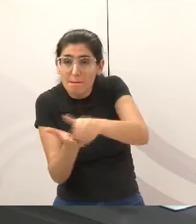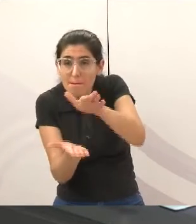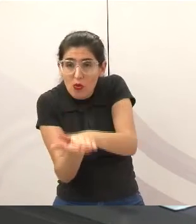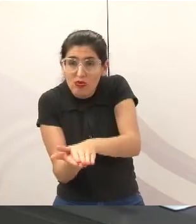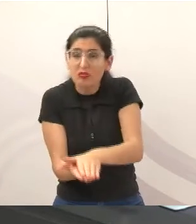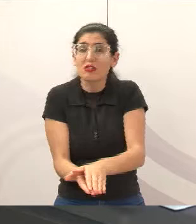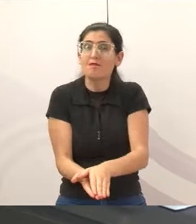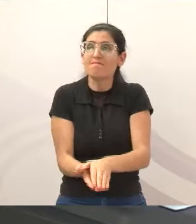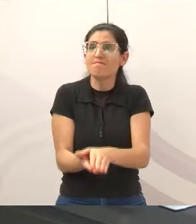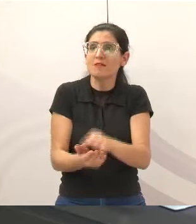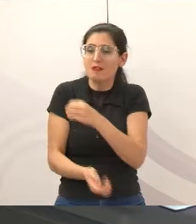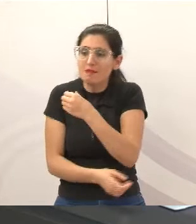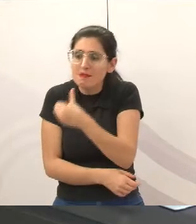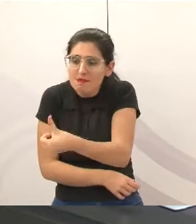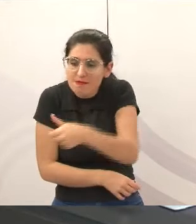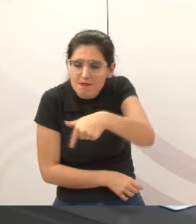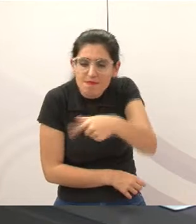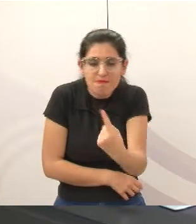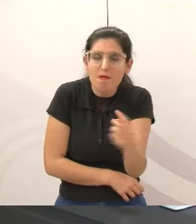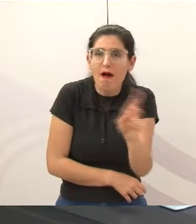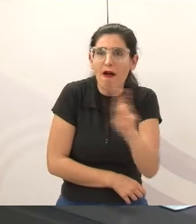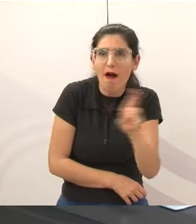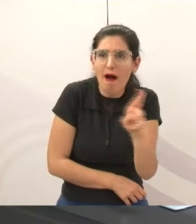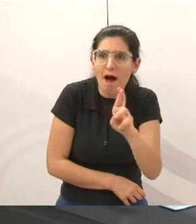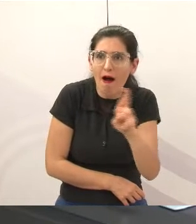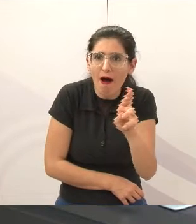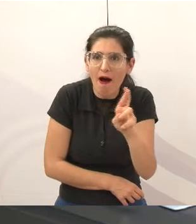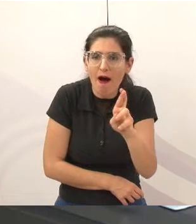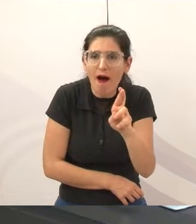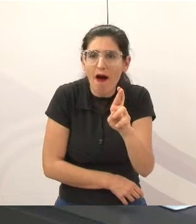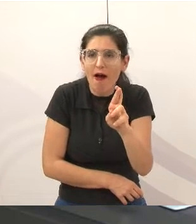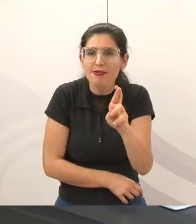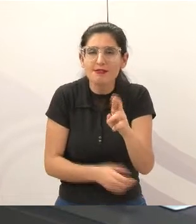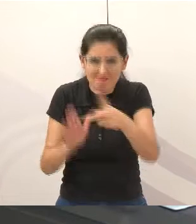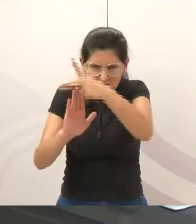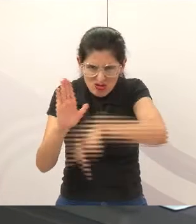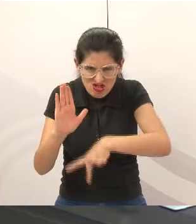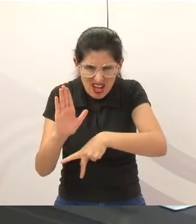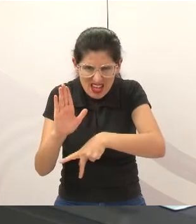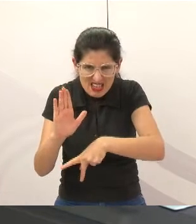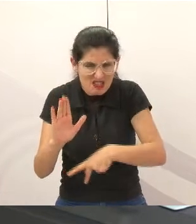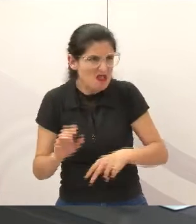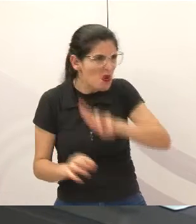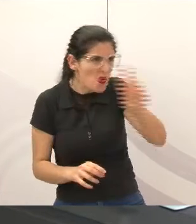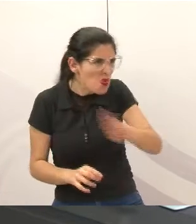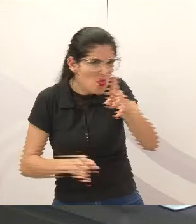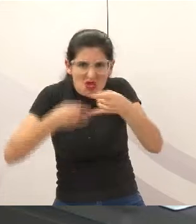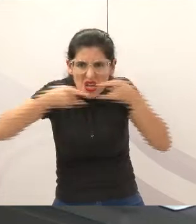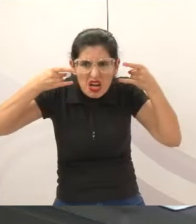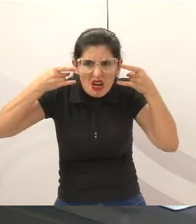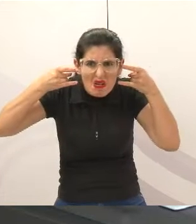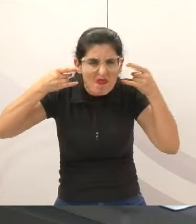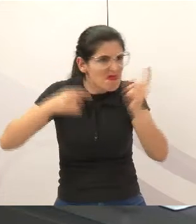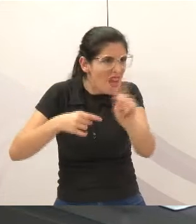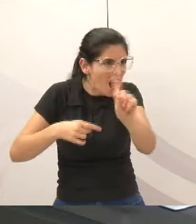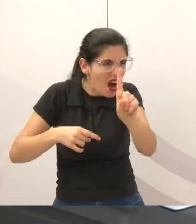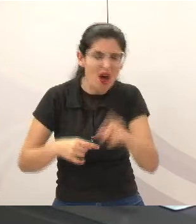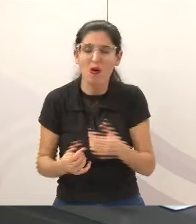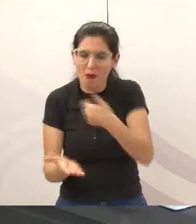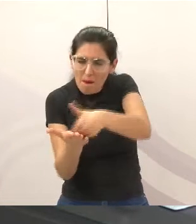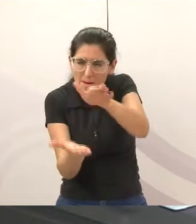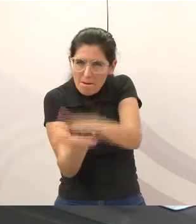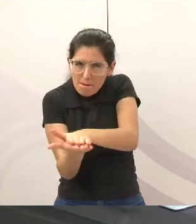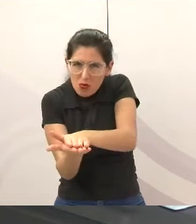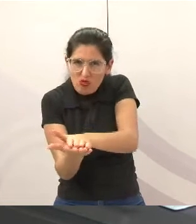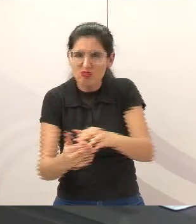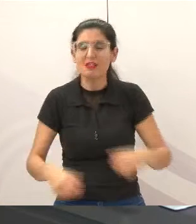R$ 671. Poxa, gente, espera lá. É maior o valor até do que o governo